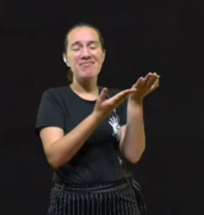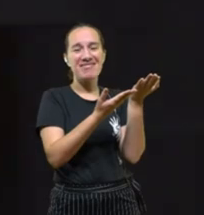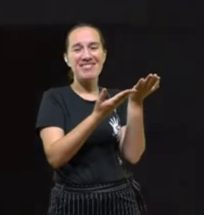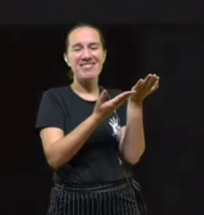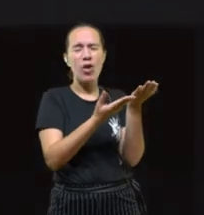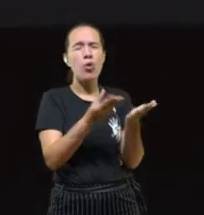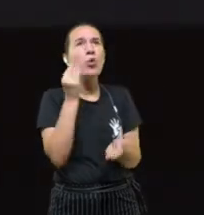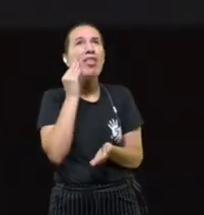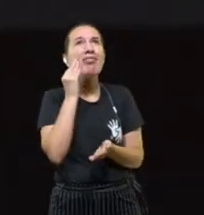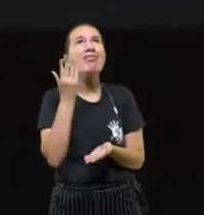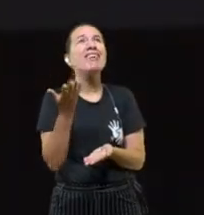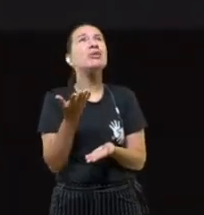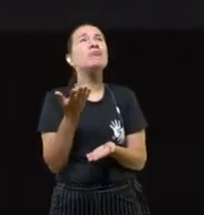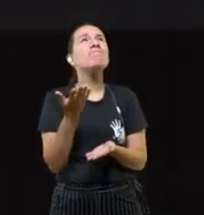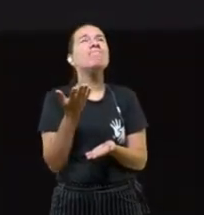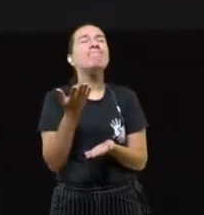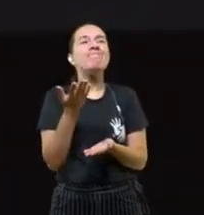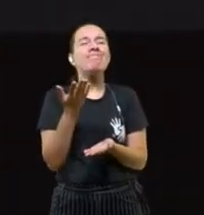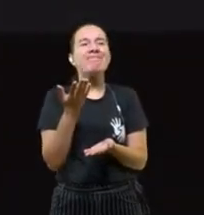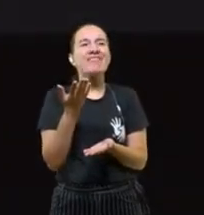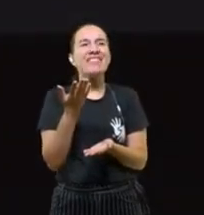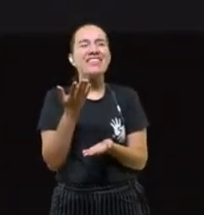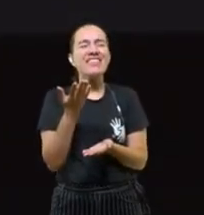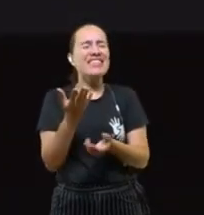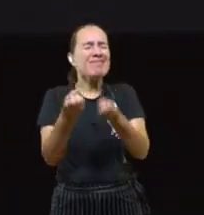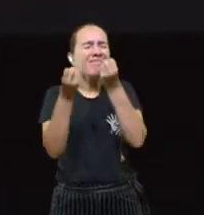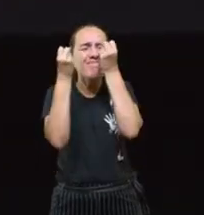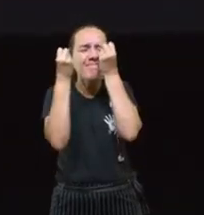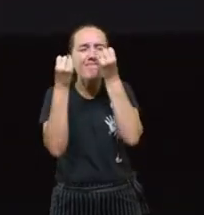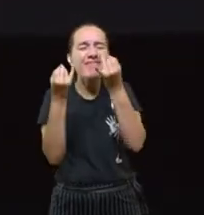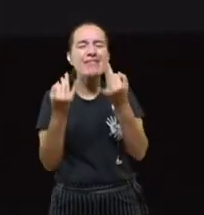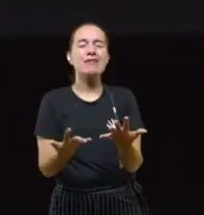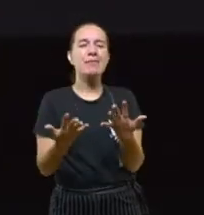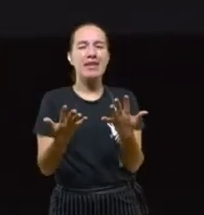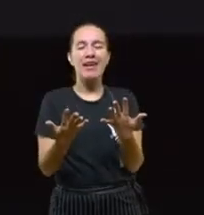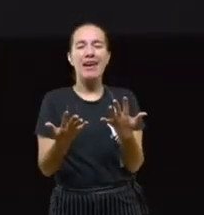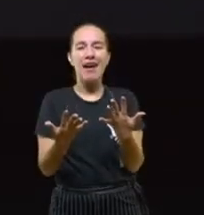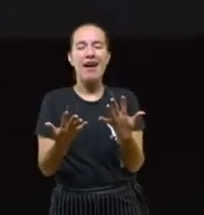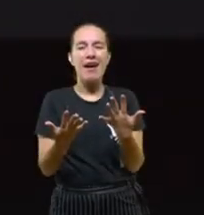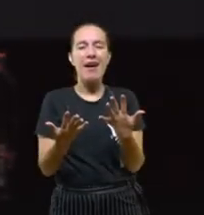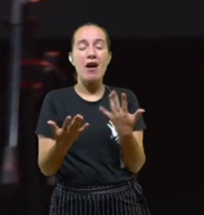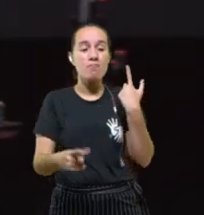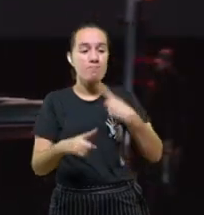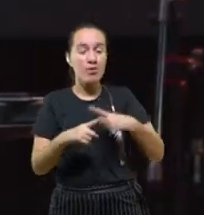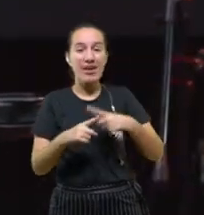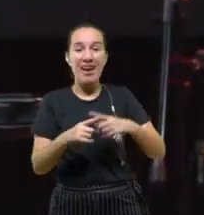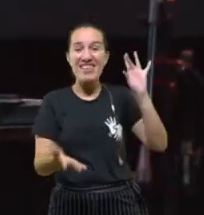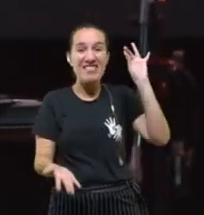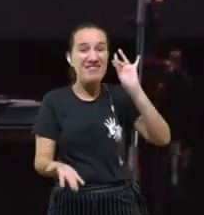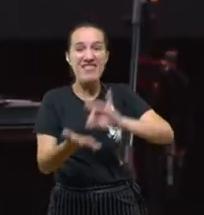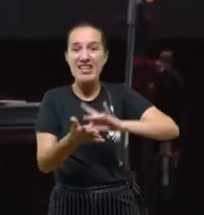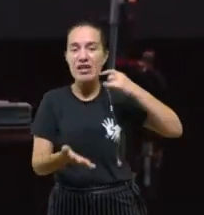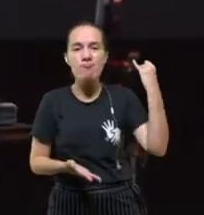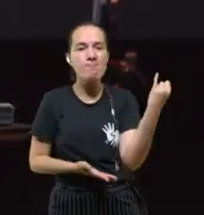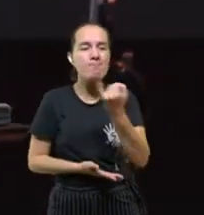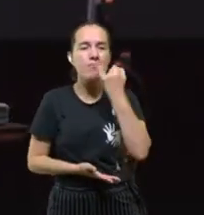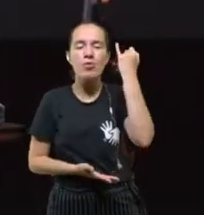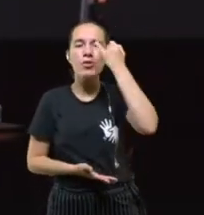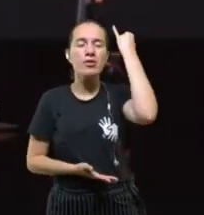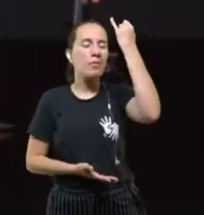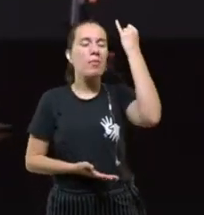só tentando bater nessa tecla, porque transformou minha vida nos